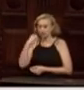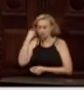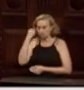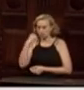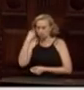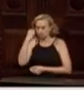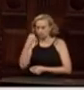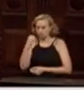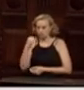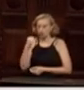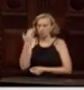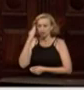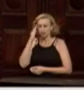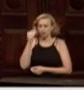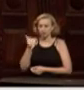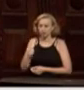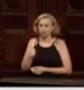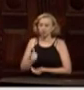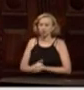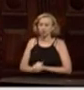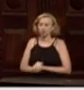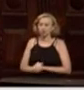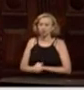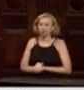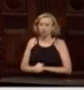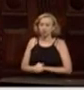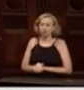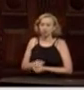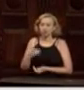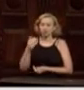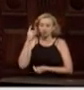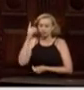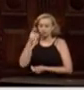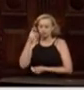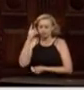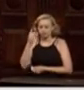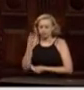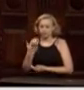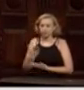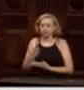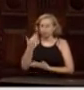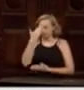rigorosamente o tempo. Eu nunca vi a deputada Rejane transpassar o tempo em hora nenhuma. Muito obrigado.